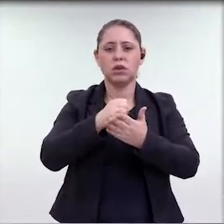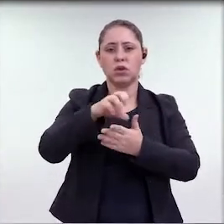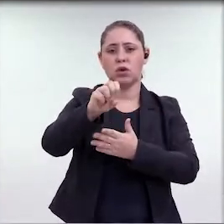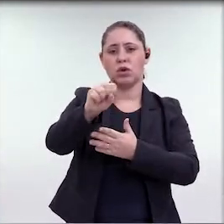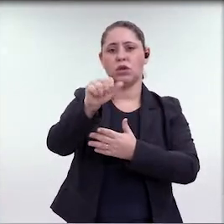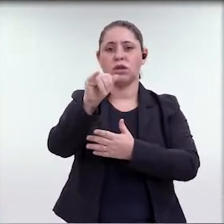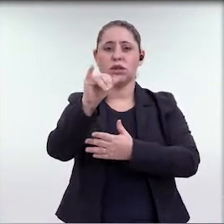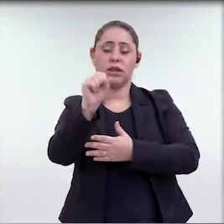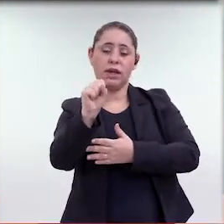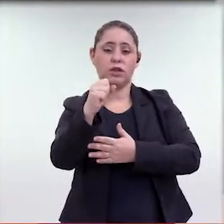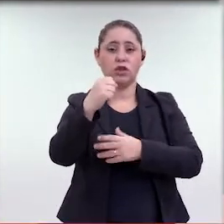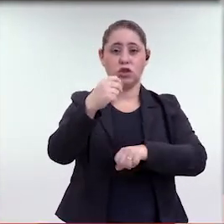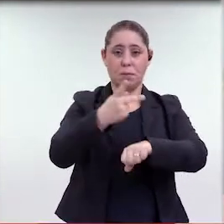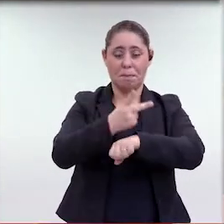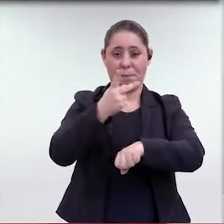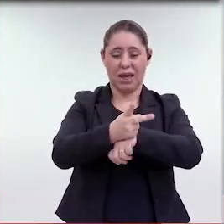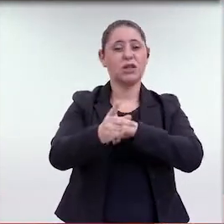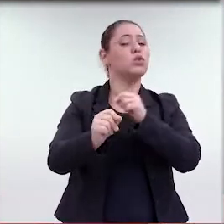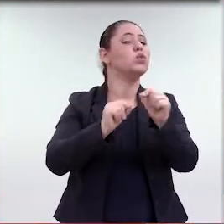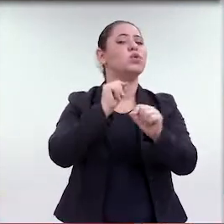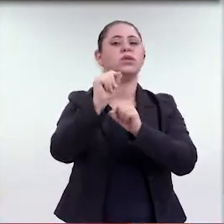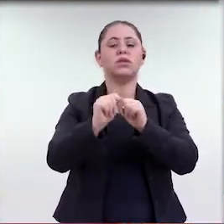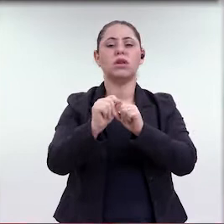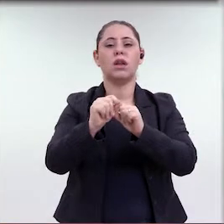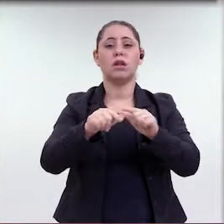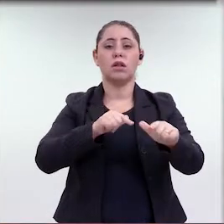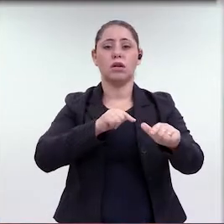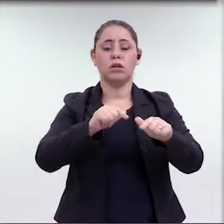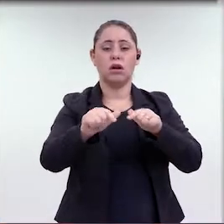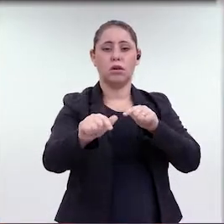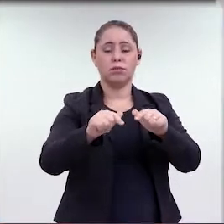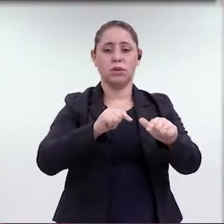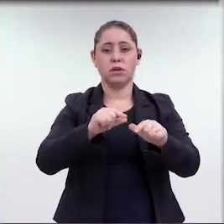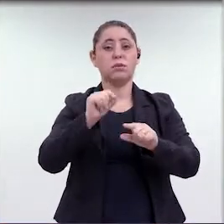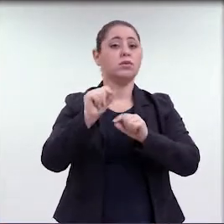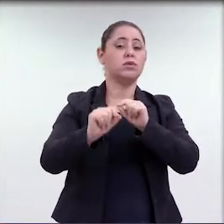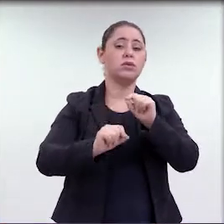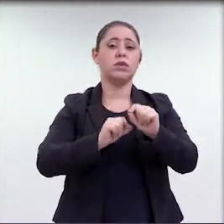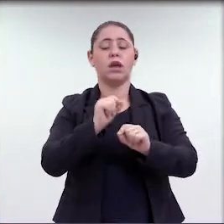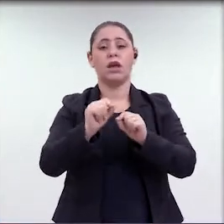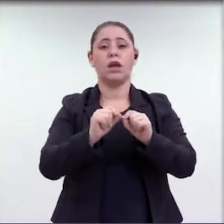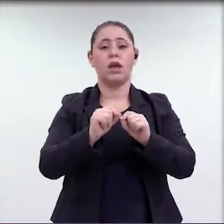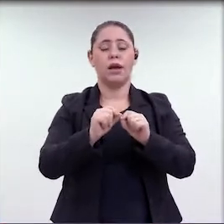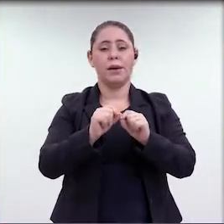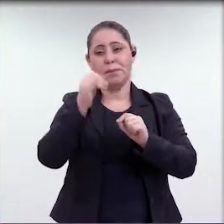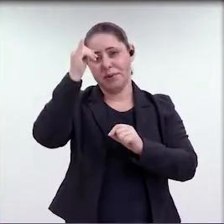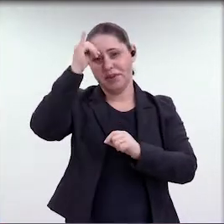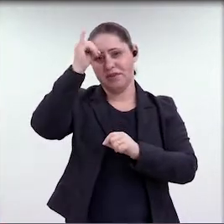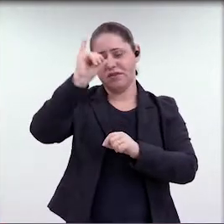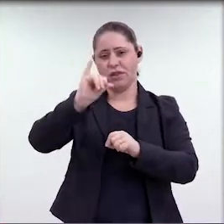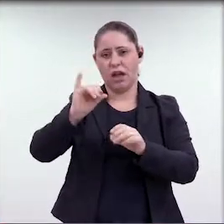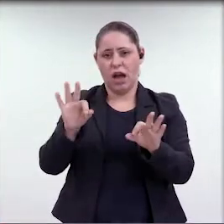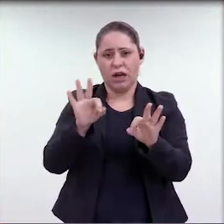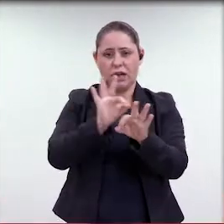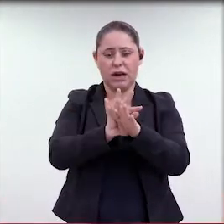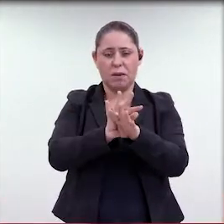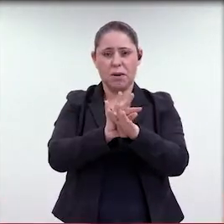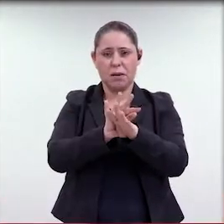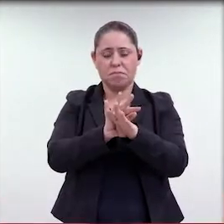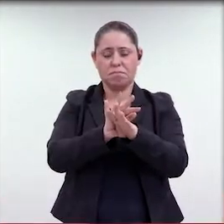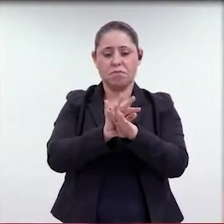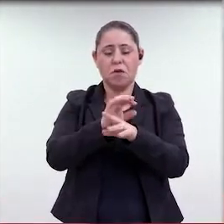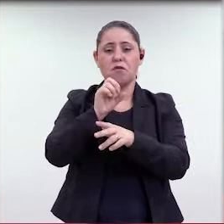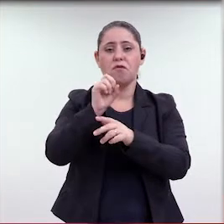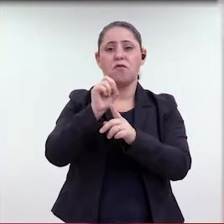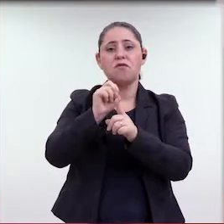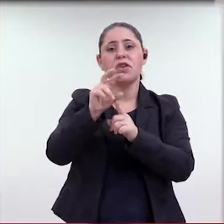prata. Eles, no caso, eles trabalham para combater mesmo qualquer tipo de vírus. Então,